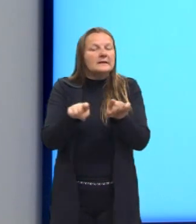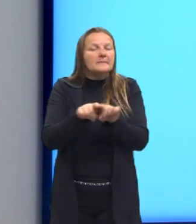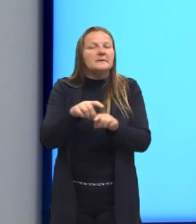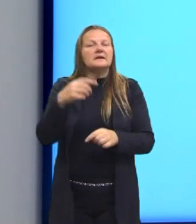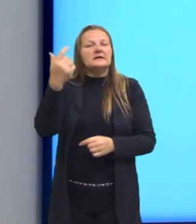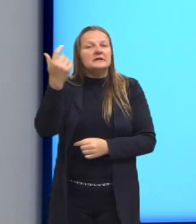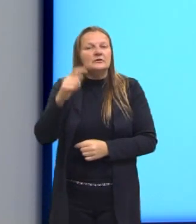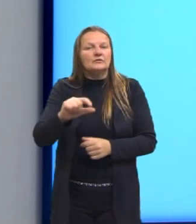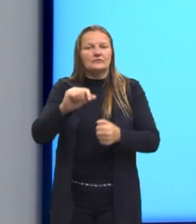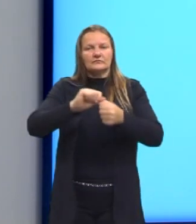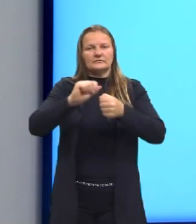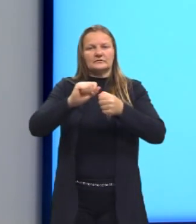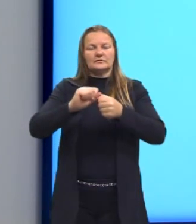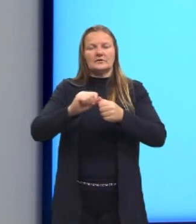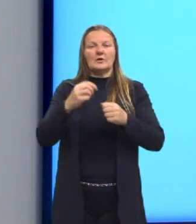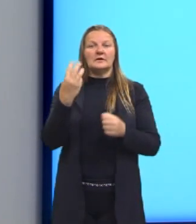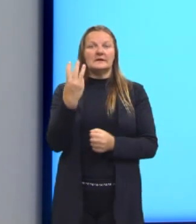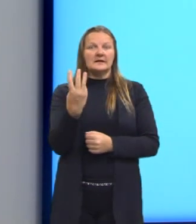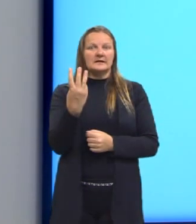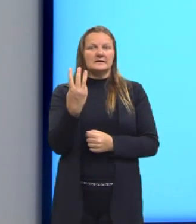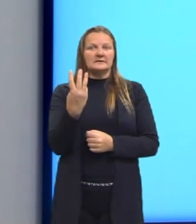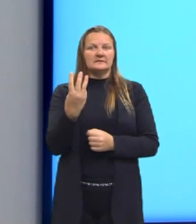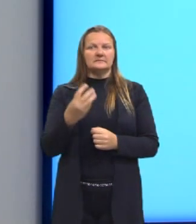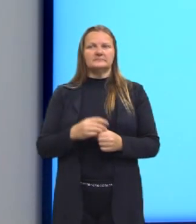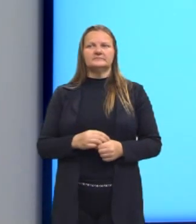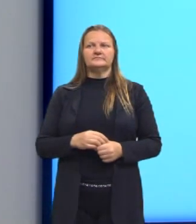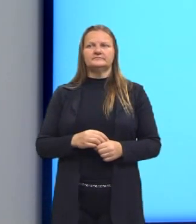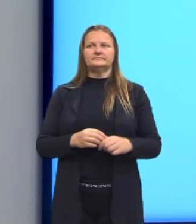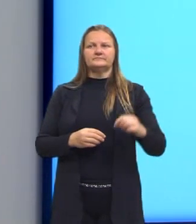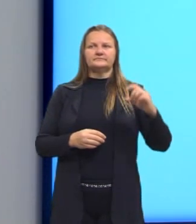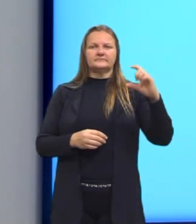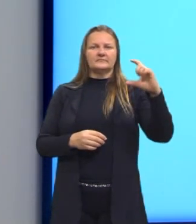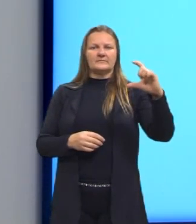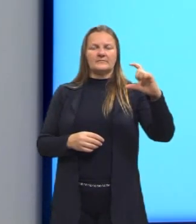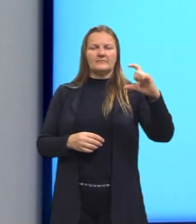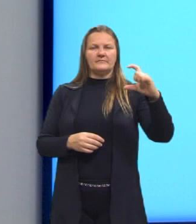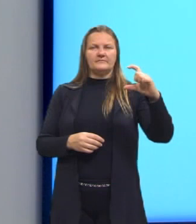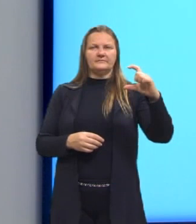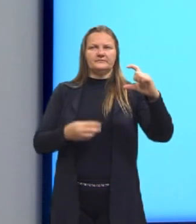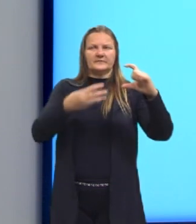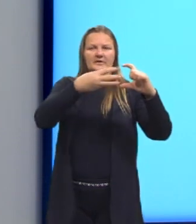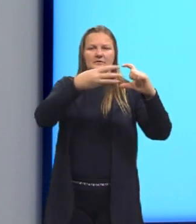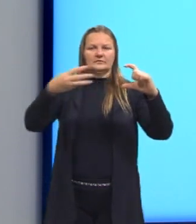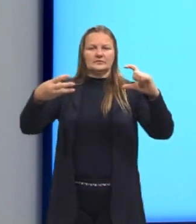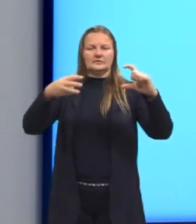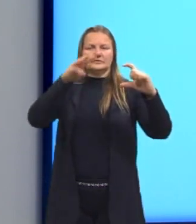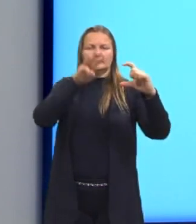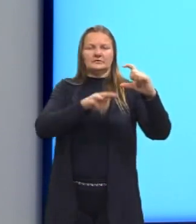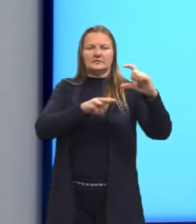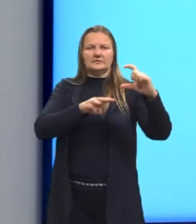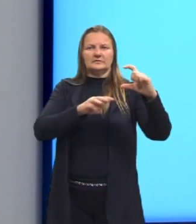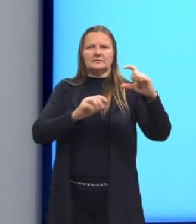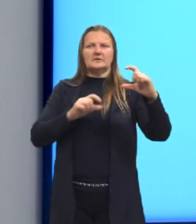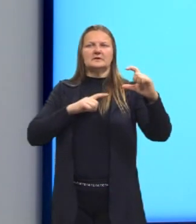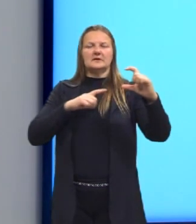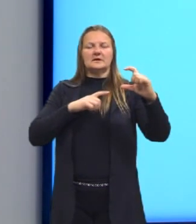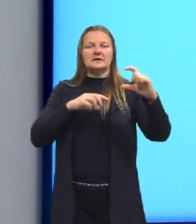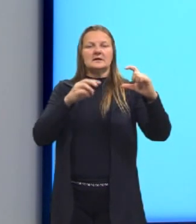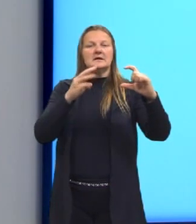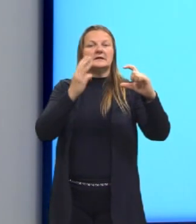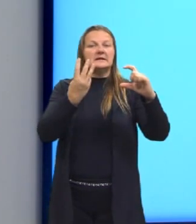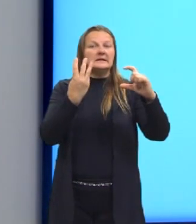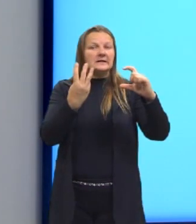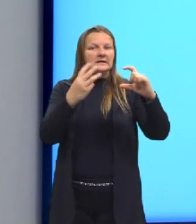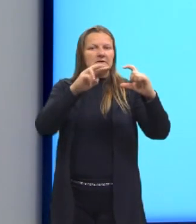esse processo, só que agora nós vamos considerar 3 diagonais principais e 3 secundárias, tá?